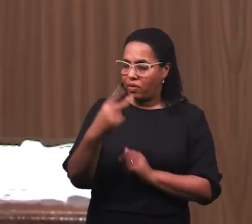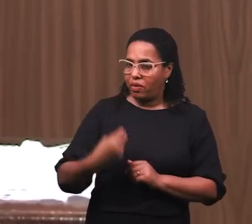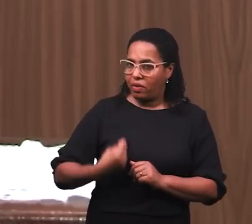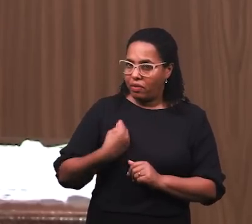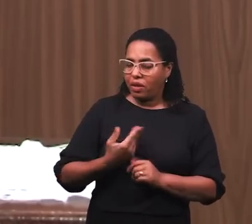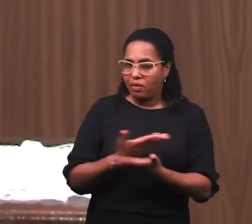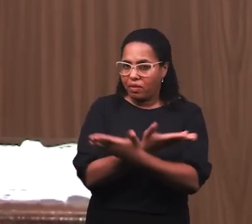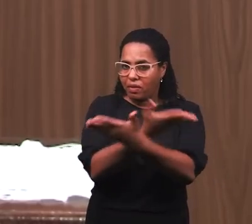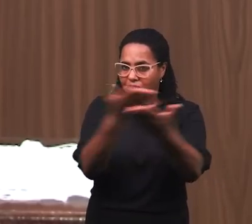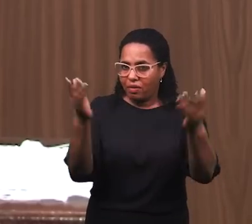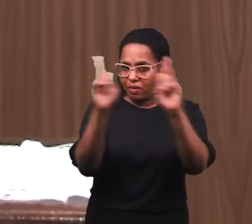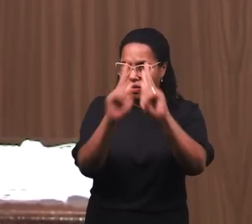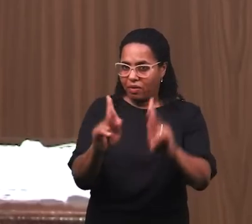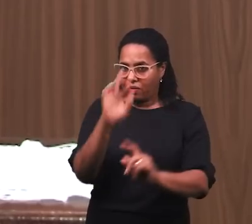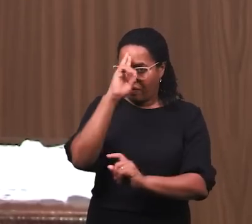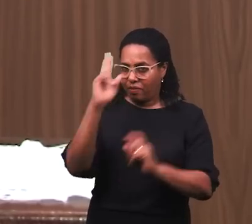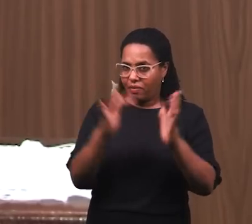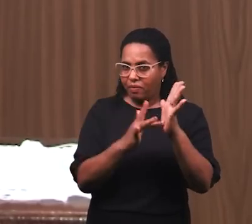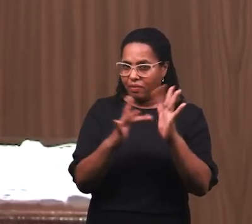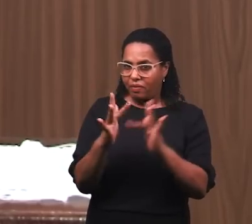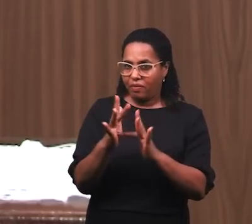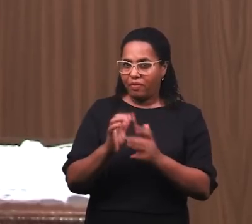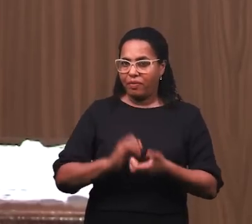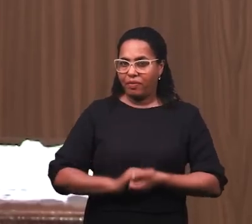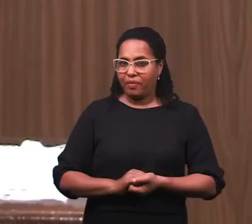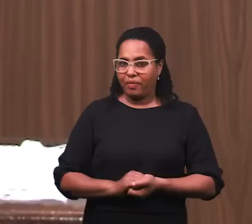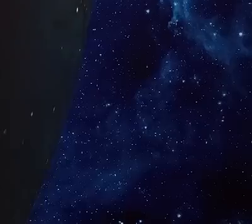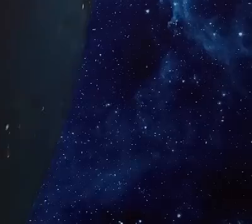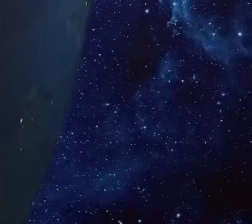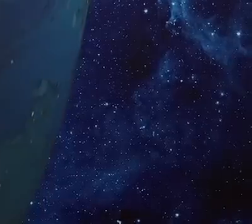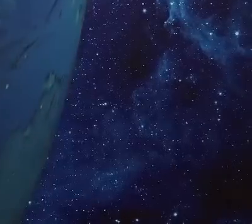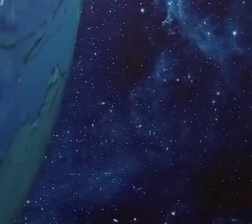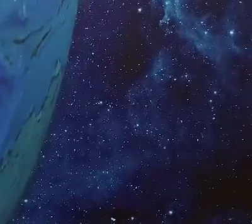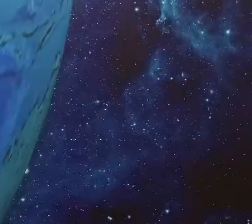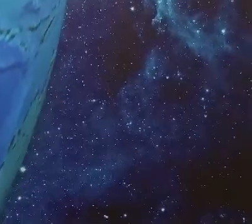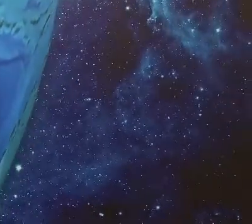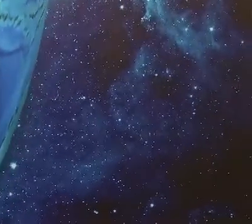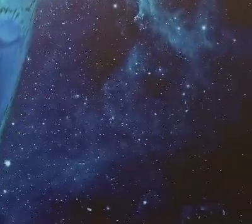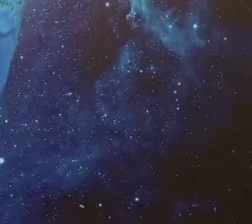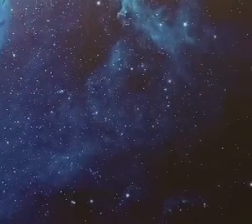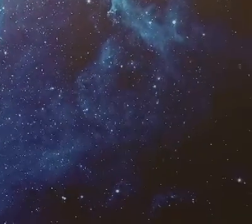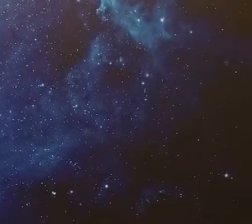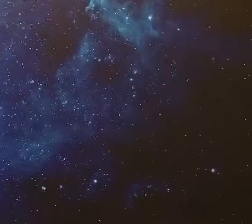você. Desejamos a todos a paz do Senhor Jesus.